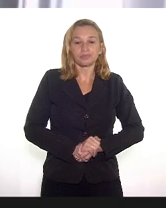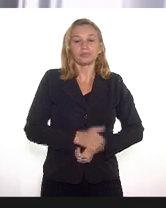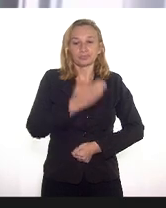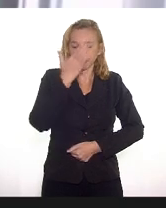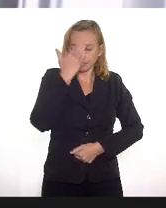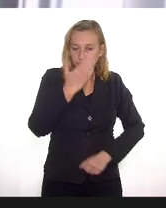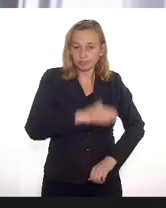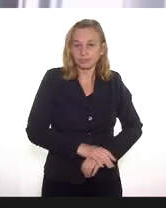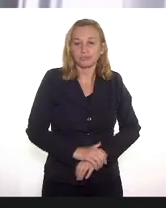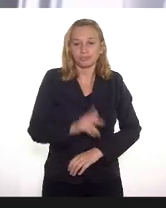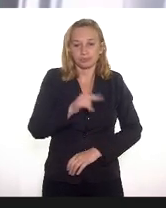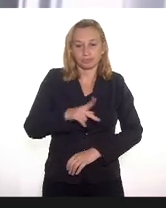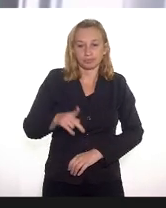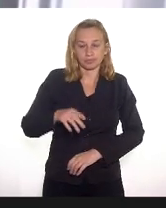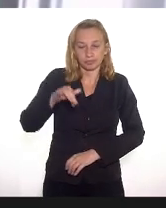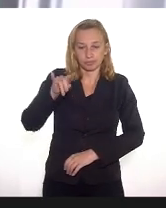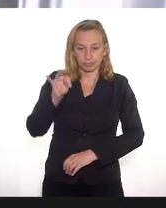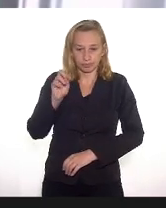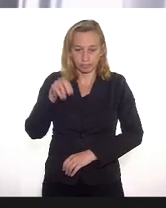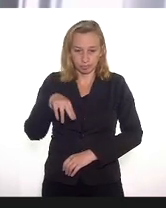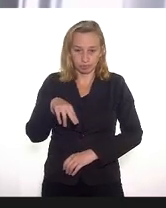Obrigado. Obrigado, professor Lincoln.